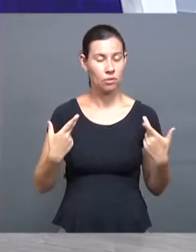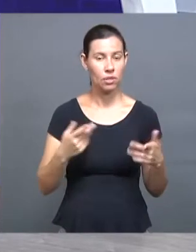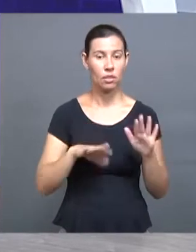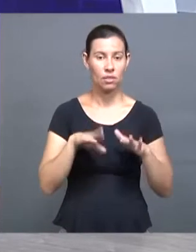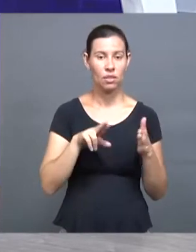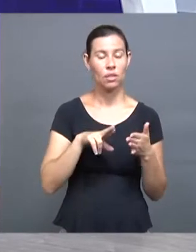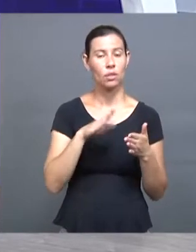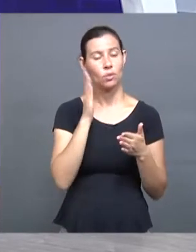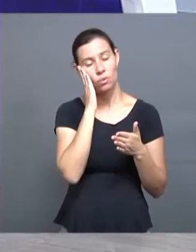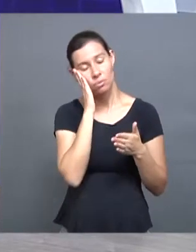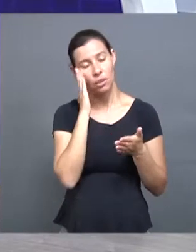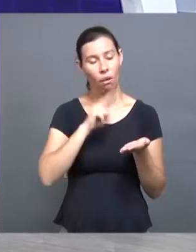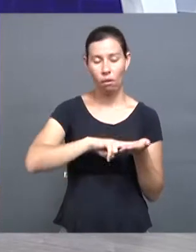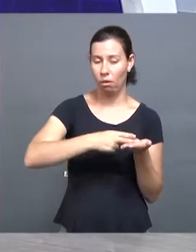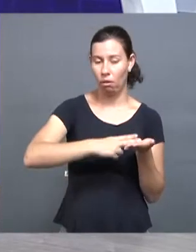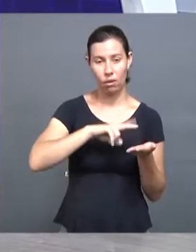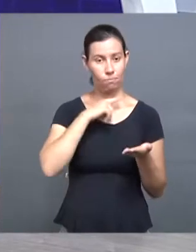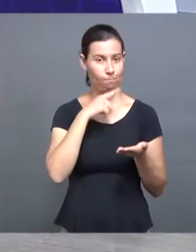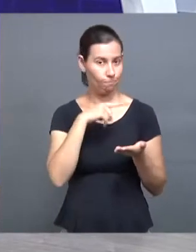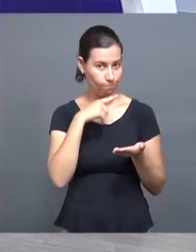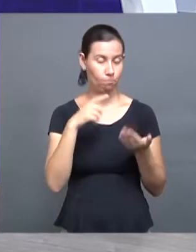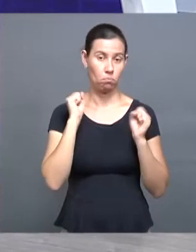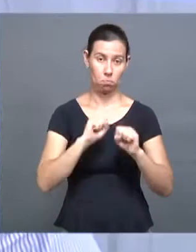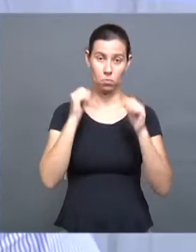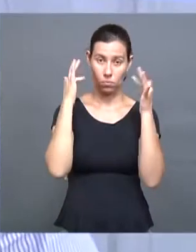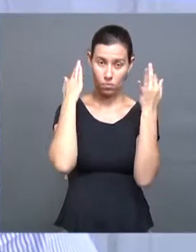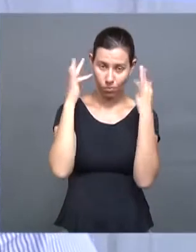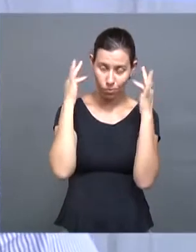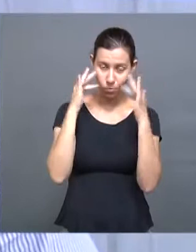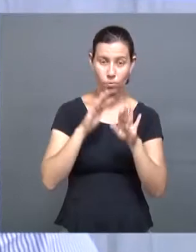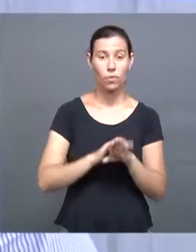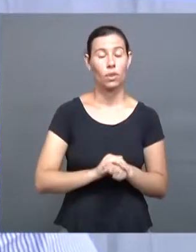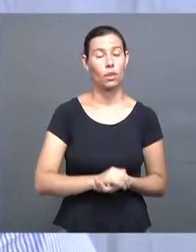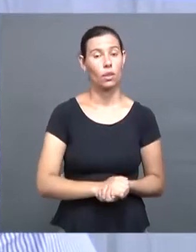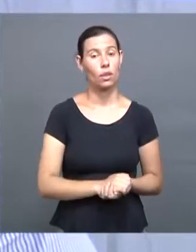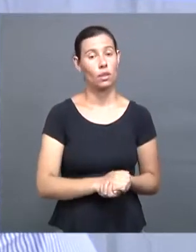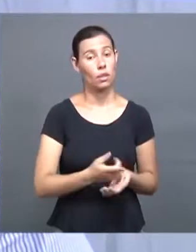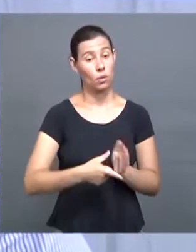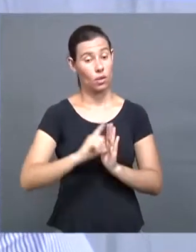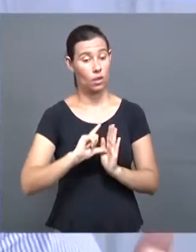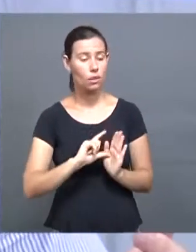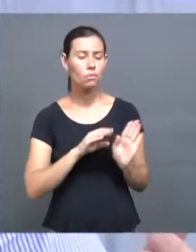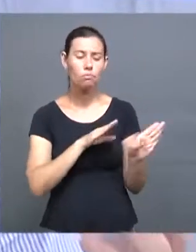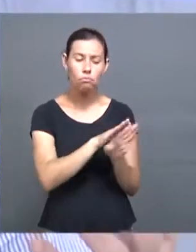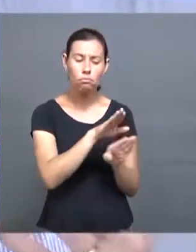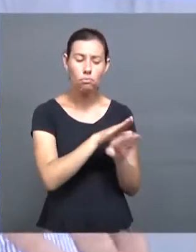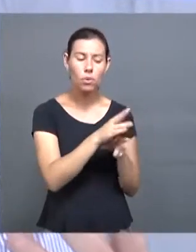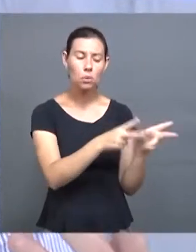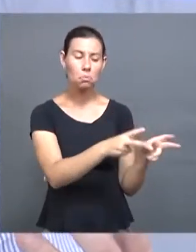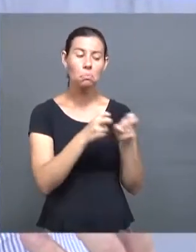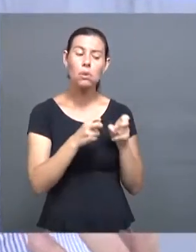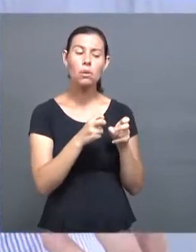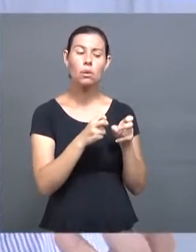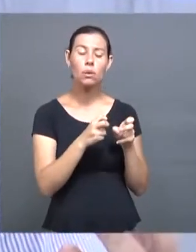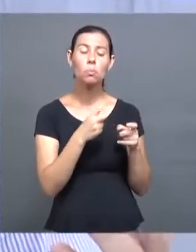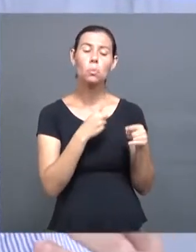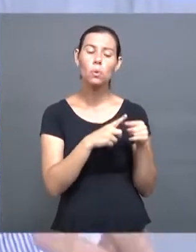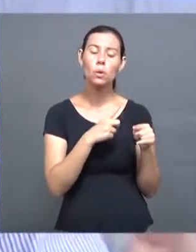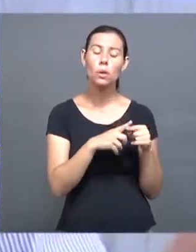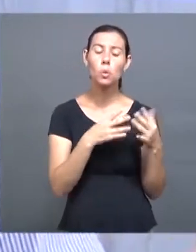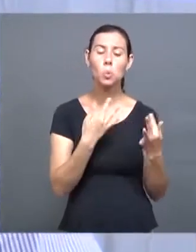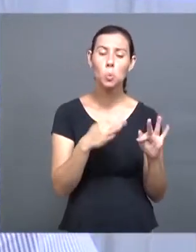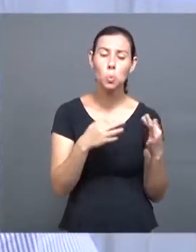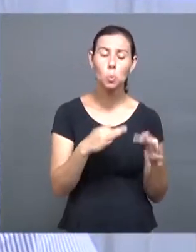sono. Tem tanta coisa que, assim, sim, o mais importante é você orientar o paciente a perceber se é assim mesmo. Olha, o